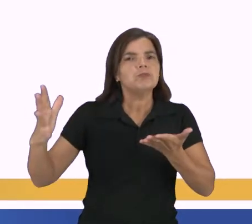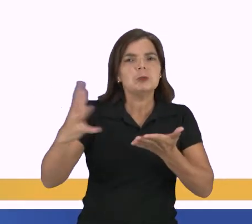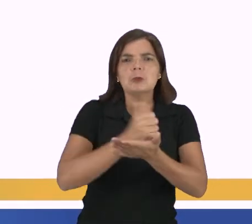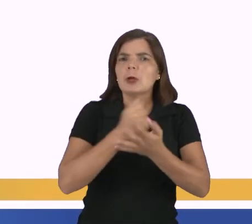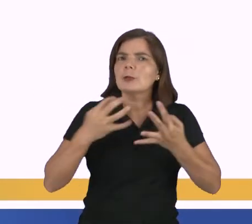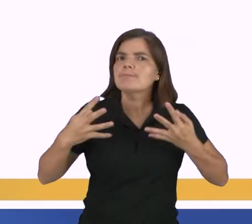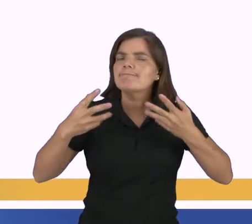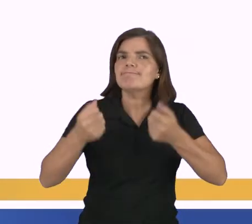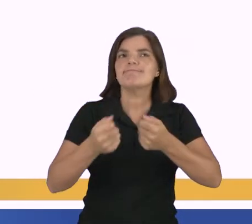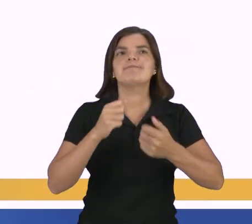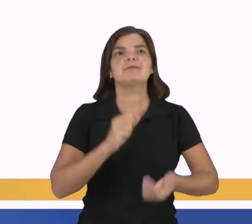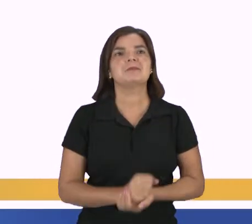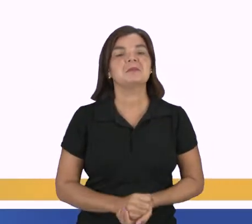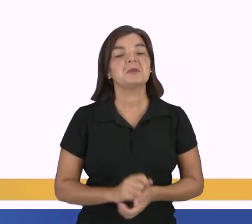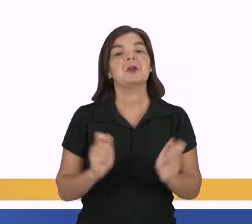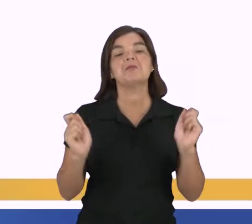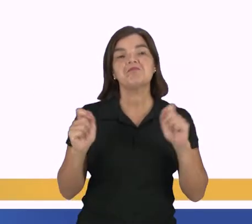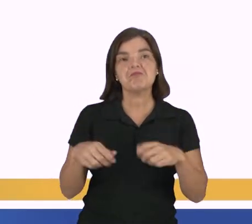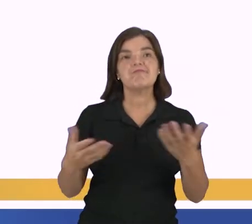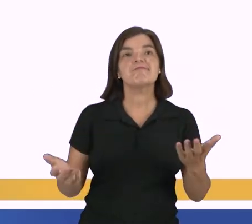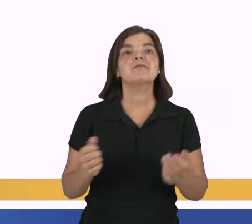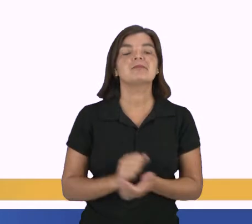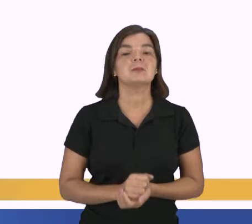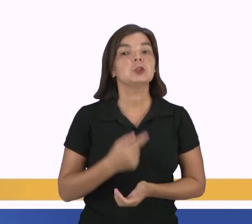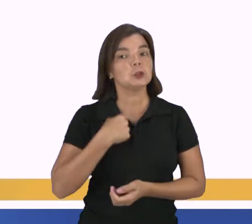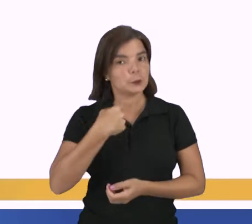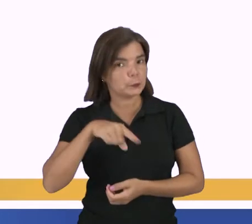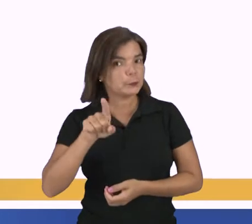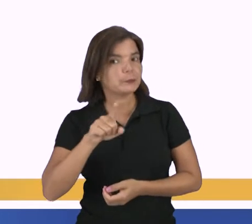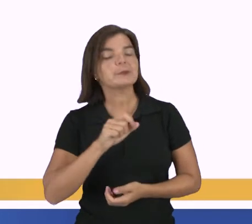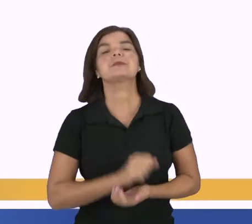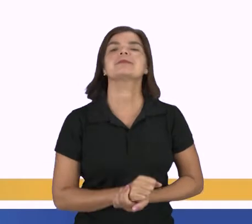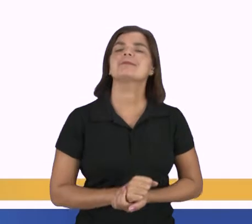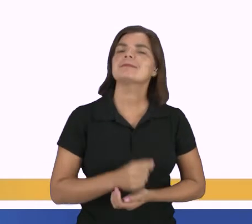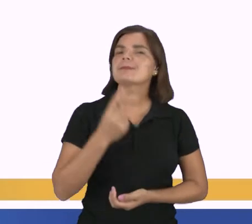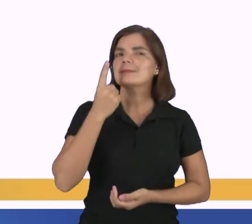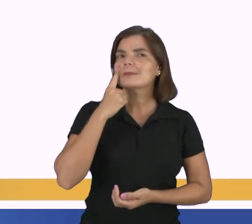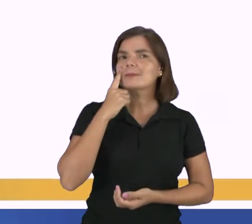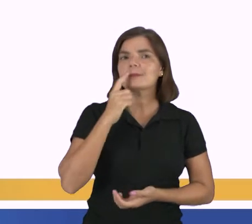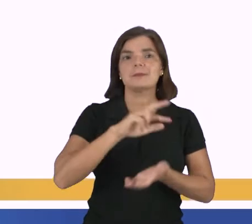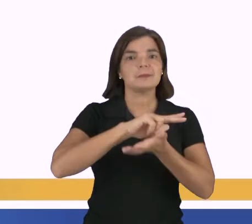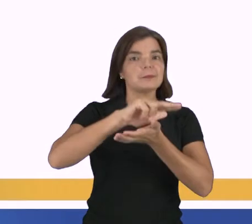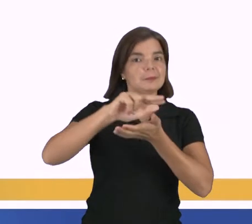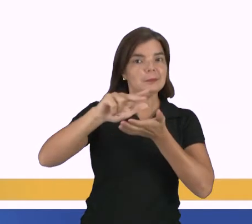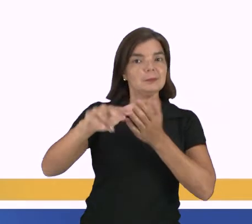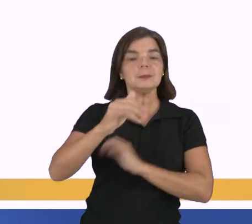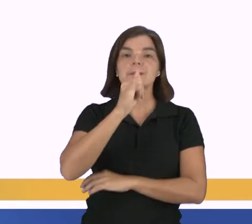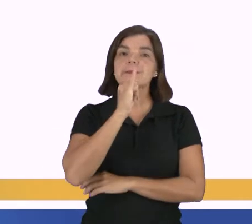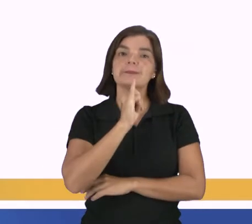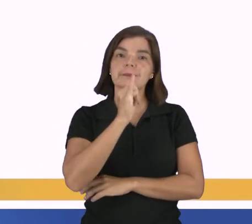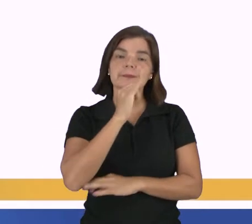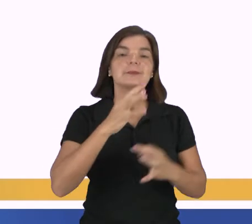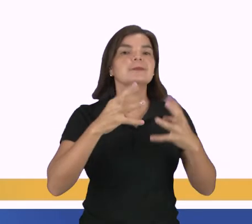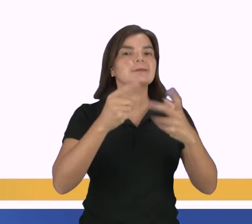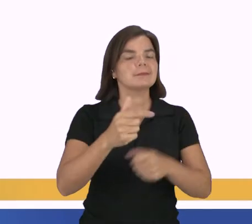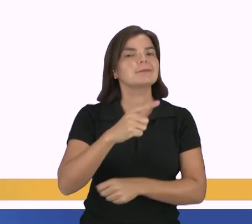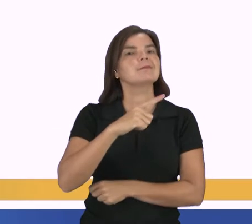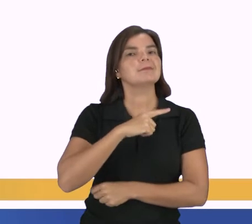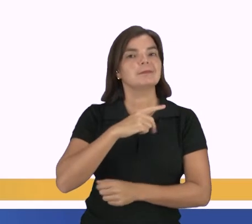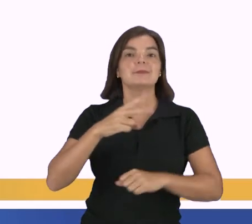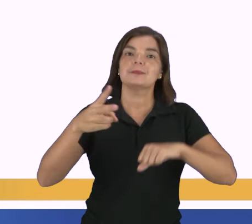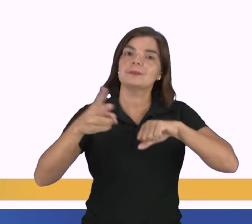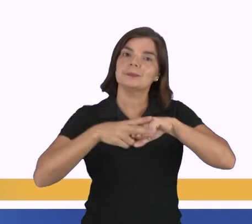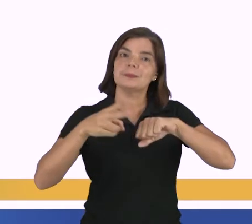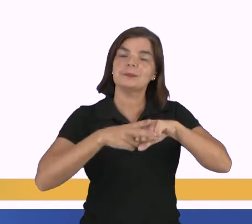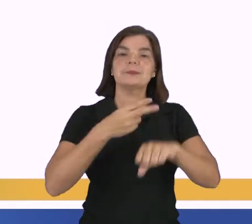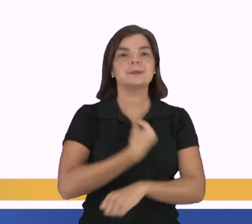provável. Estamos indo. Né? Então aí nós temos vários exemplos e todas elas têm verbo